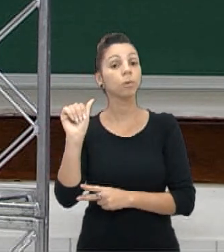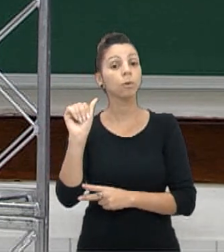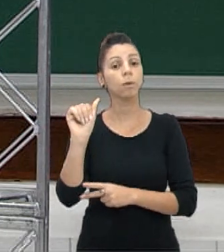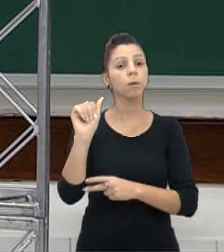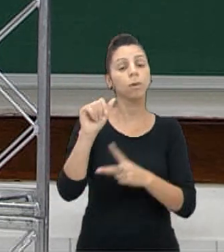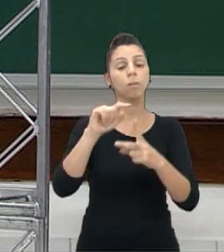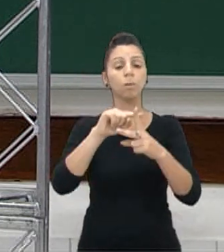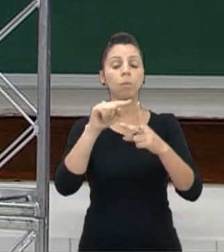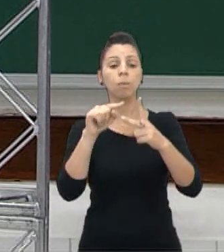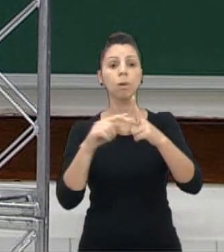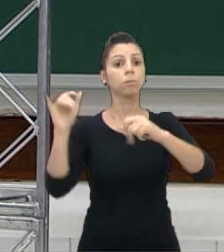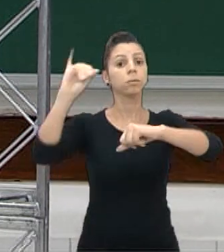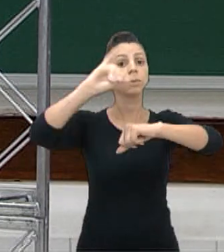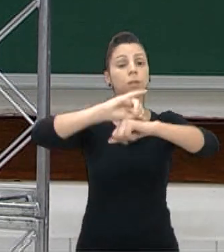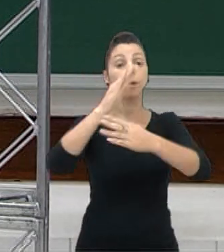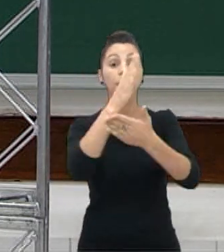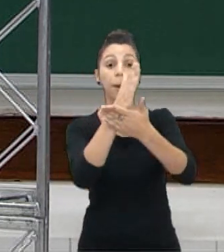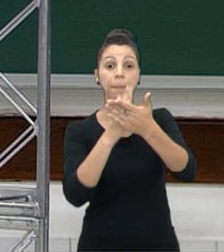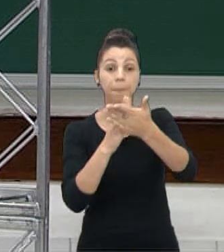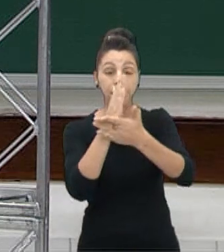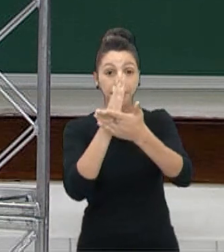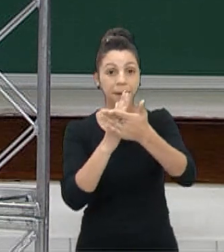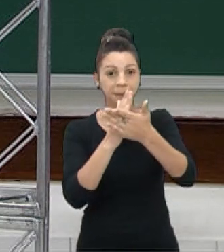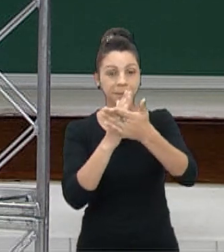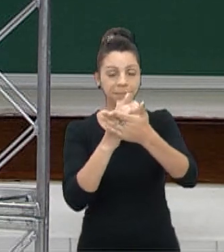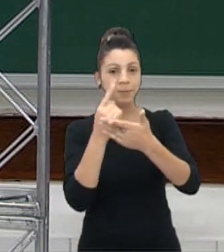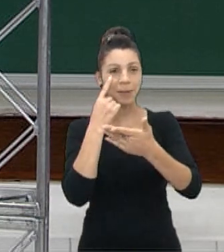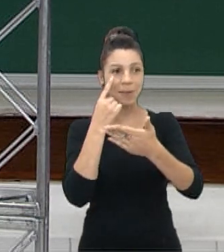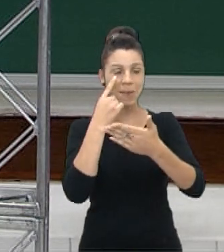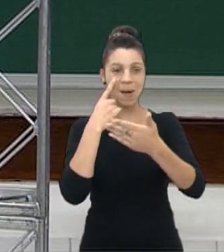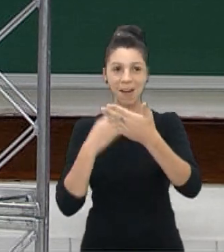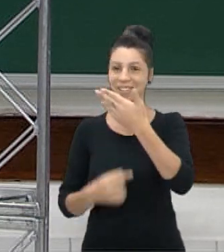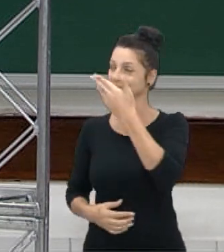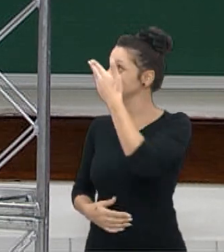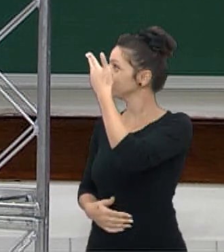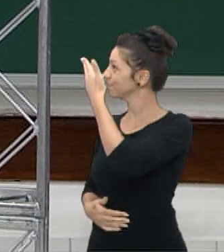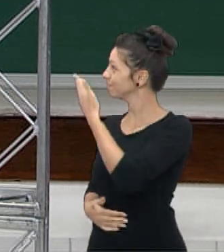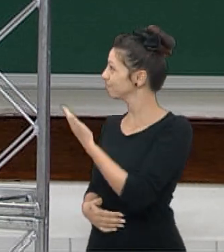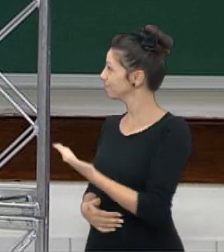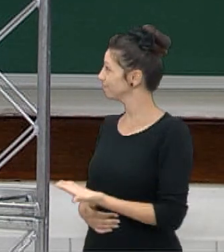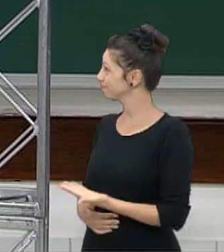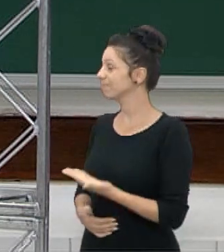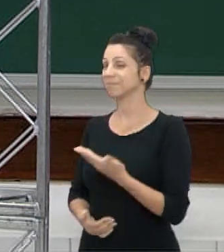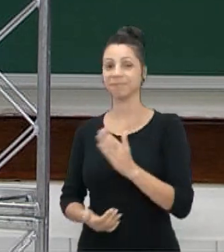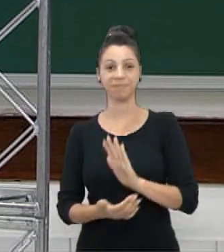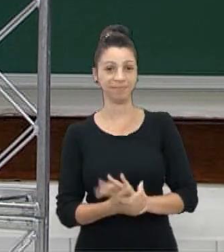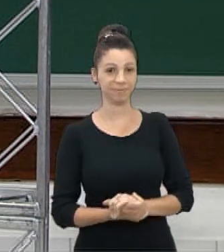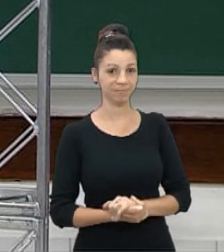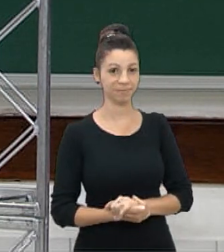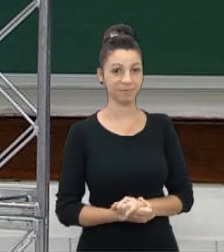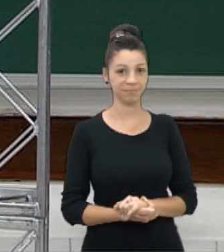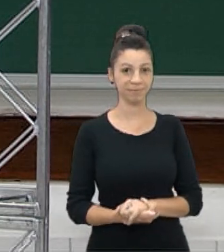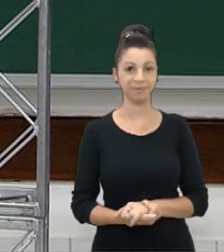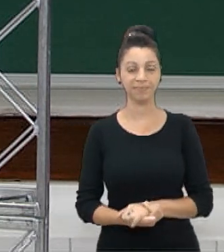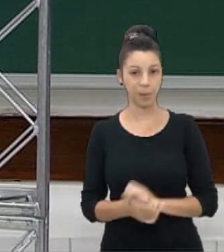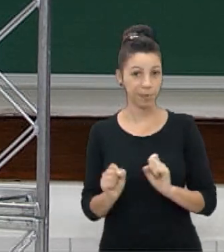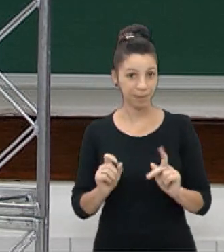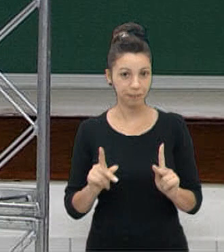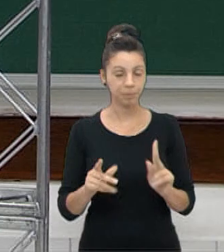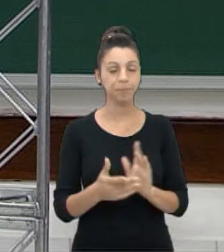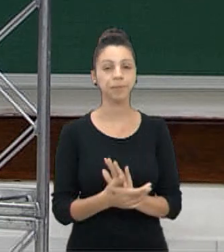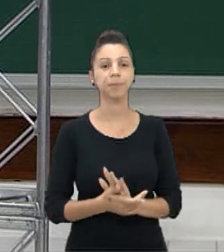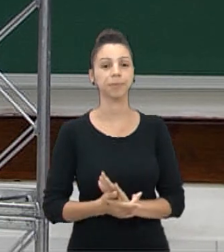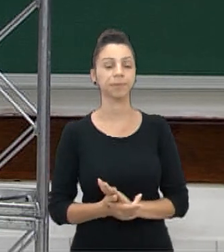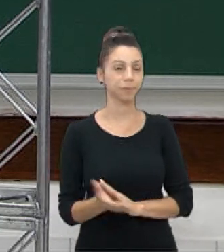o que o professor realizou aqui no quadro para que a gente possa desenvolver, então, esse exercício. Tudo bem?